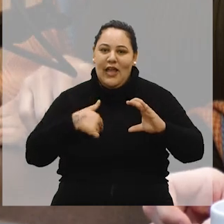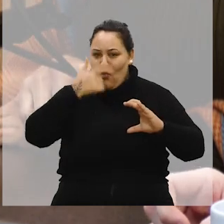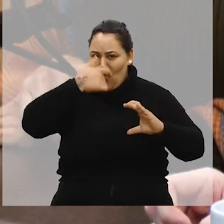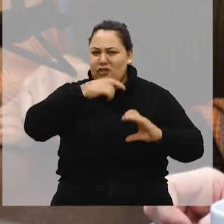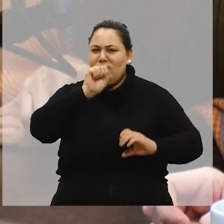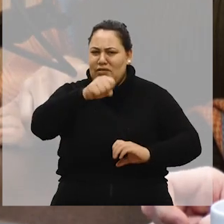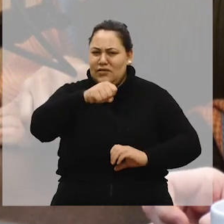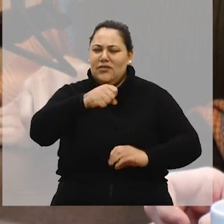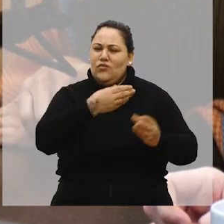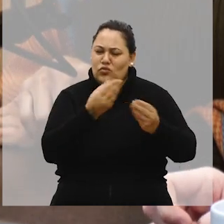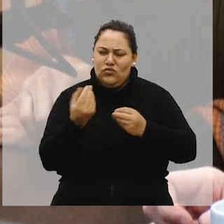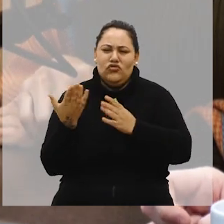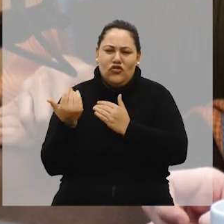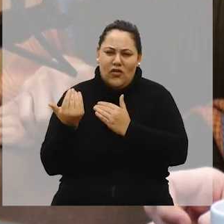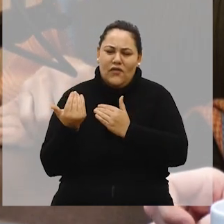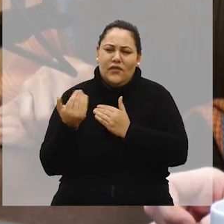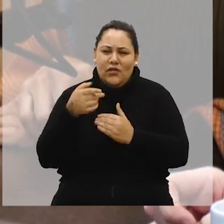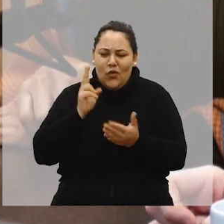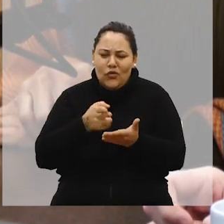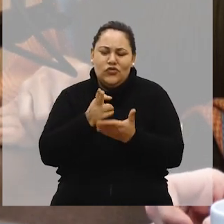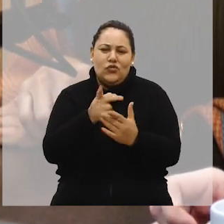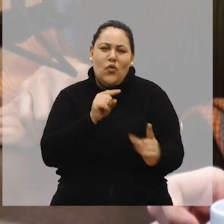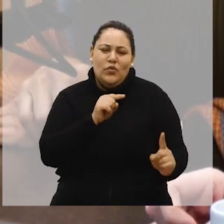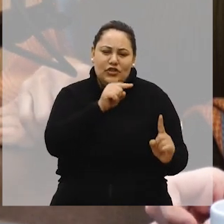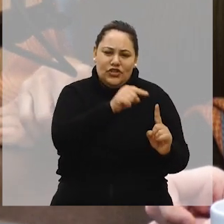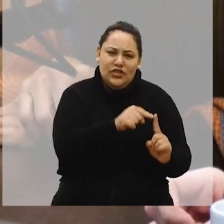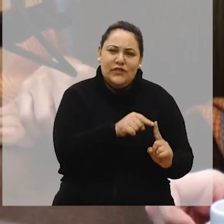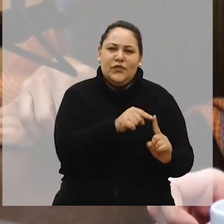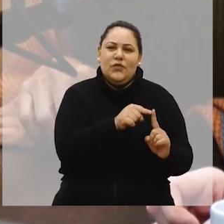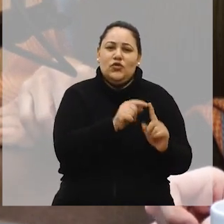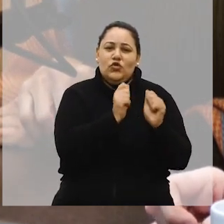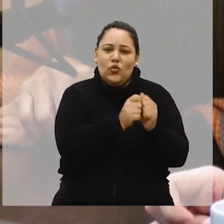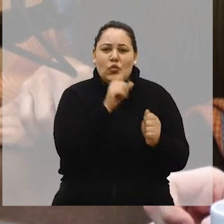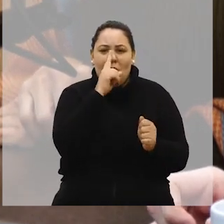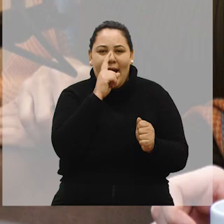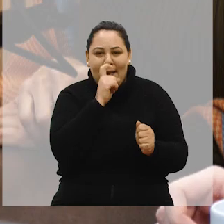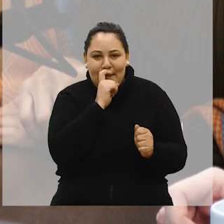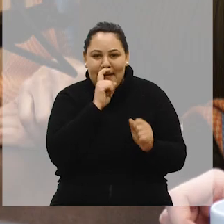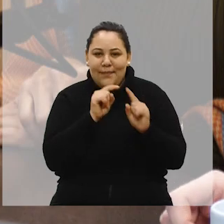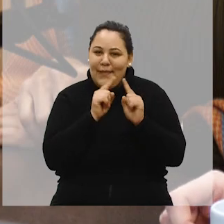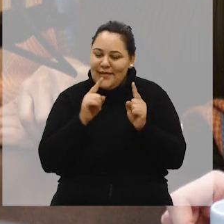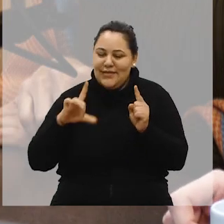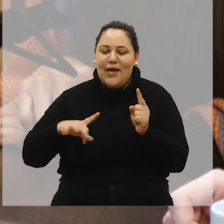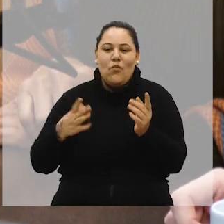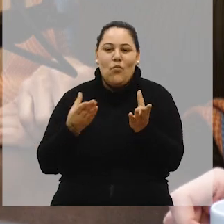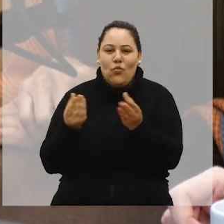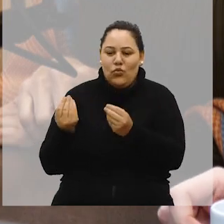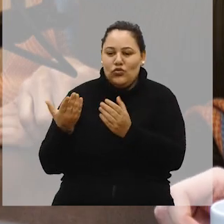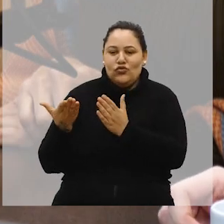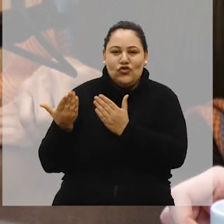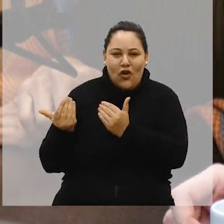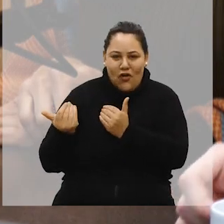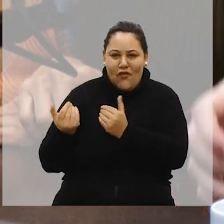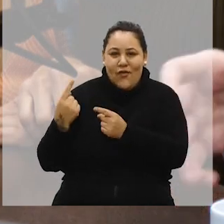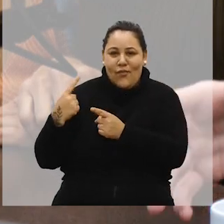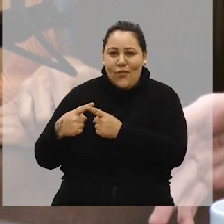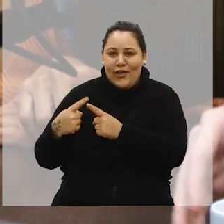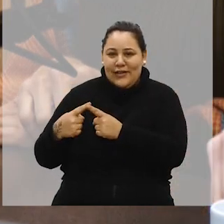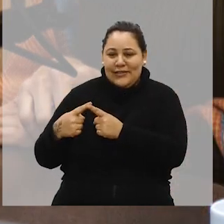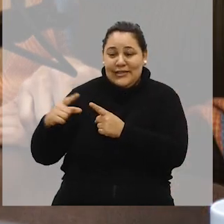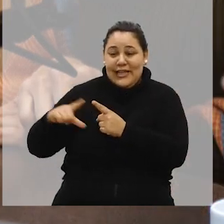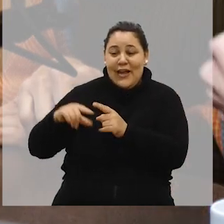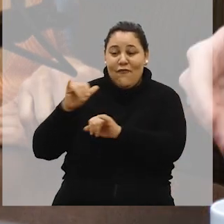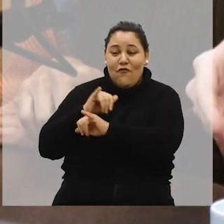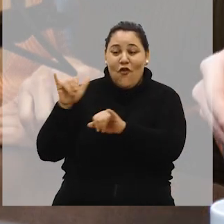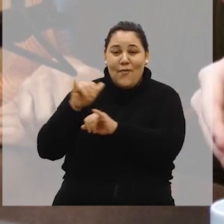muitos jovens que seguem os seus ideais a partir do pai, a partir da mãe, mas a gente tem uma parcela que, por conta da